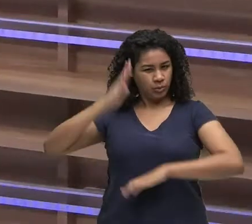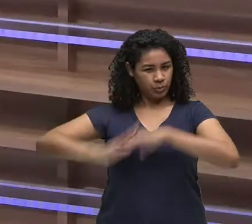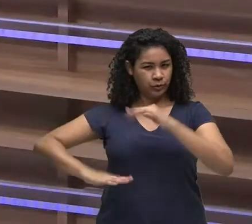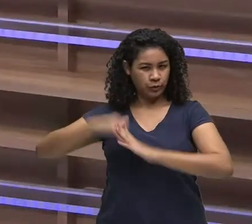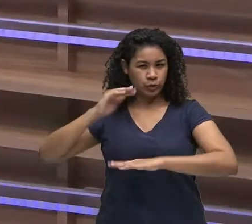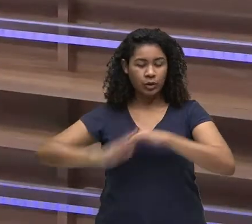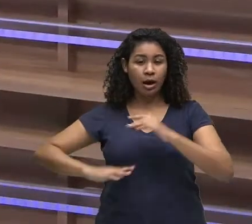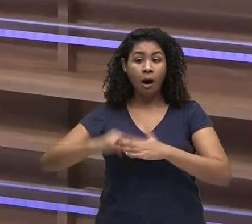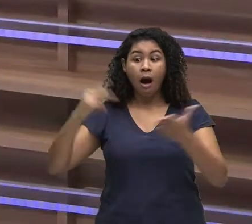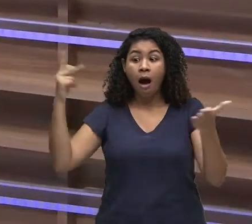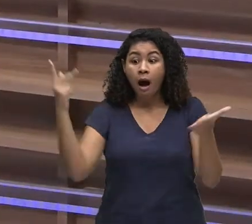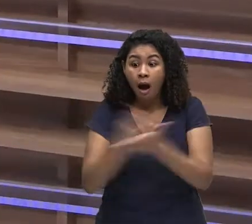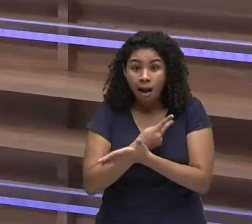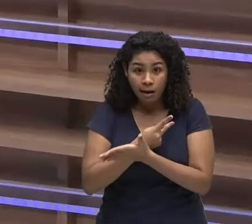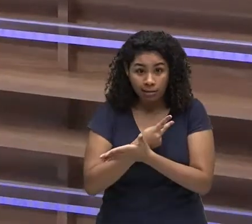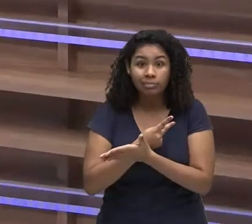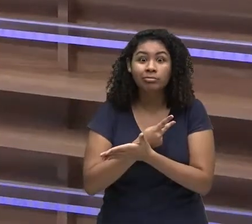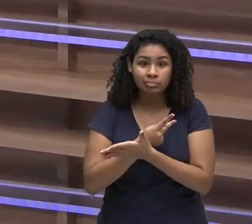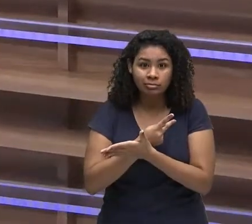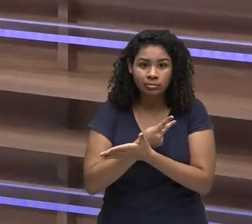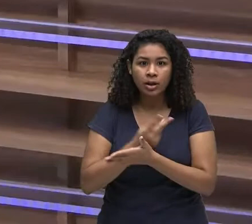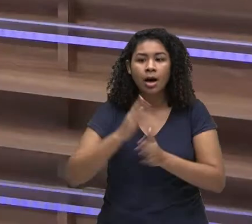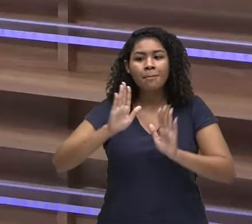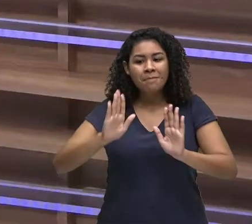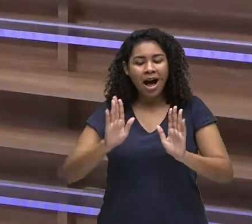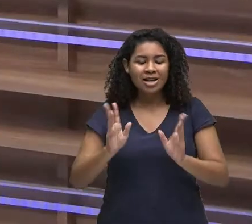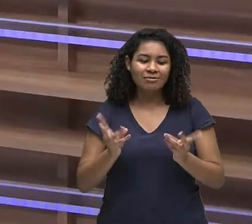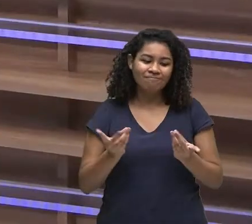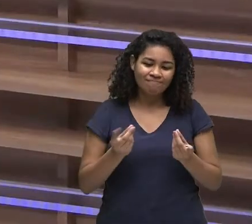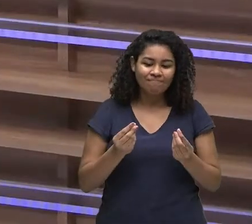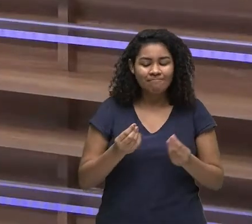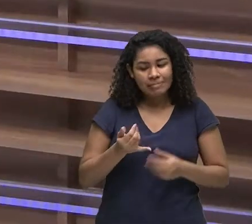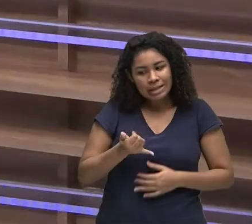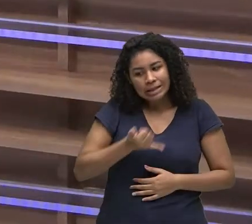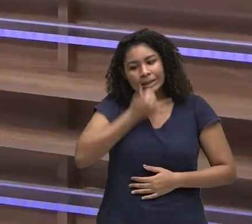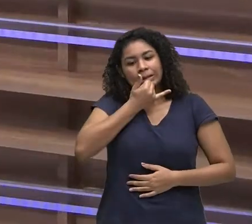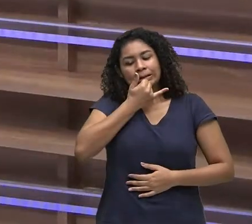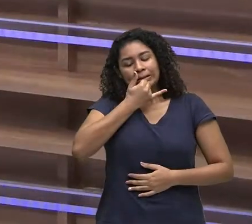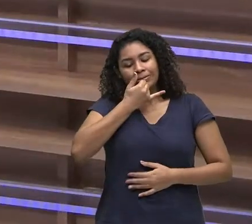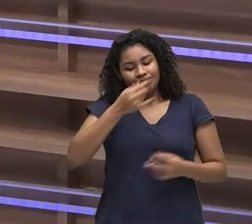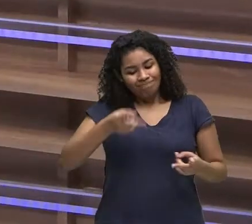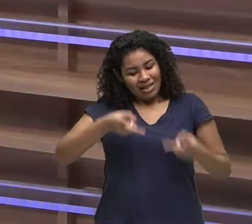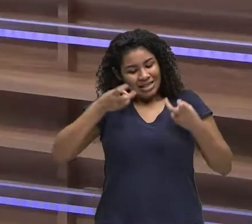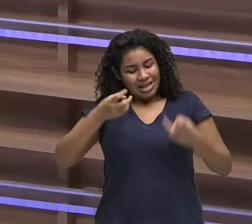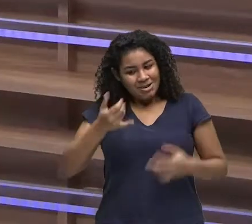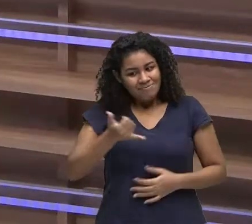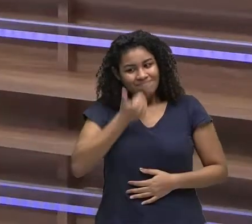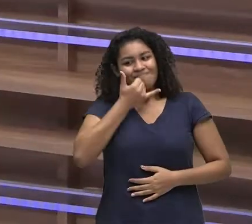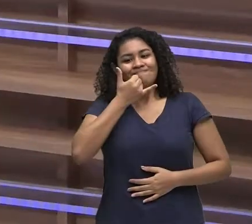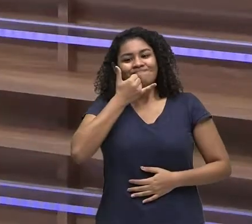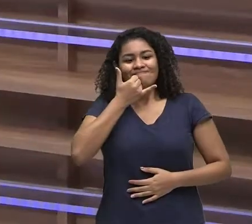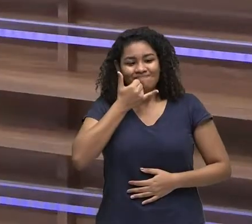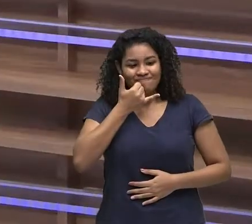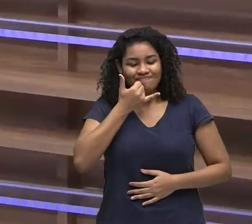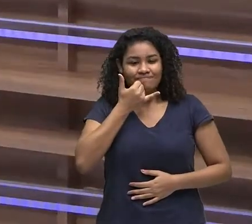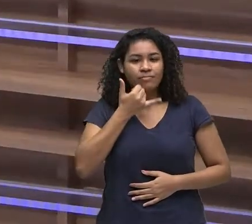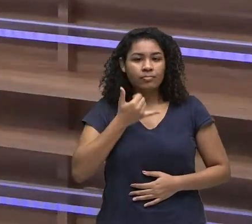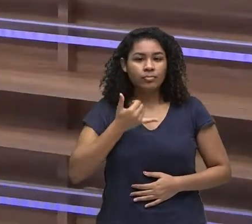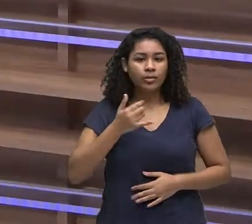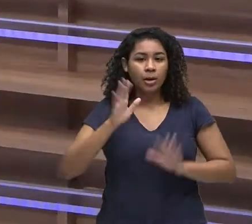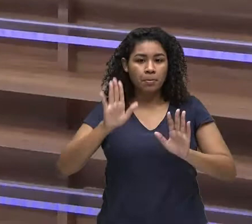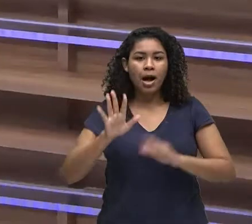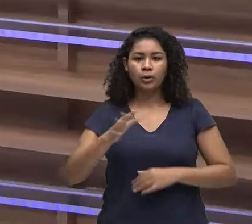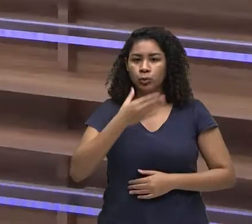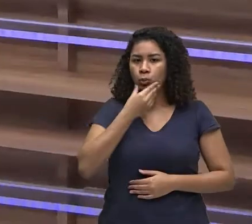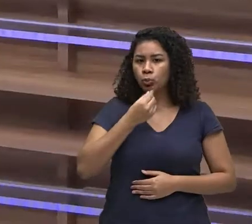tudo mais, e ele consegue reconhecer esse ato falho, e por mais que o juiz não tenha visto, mas ele